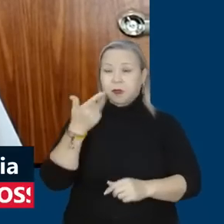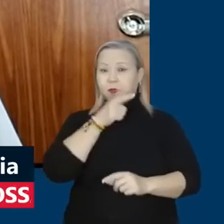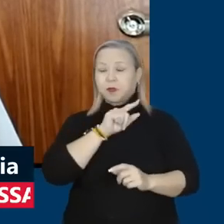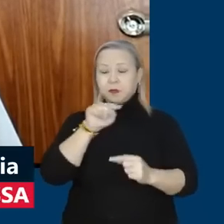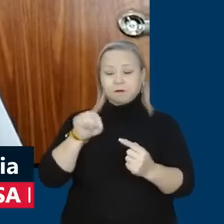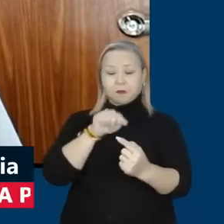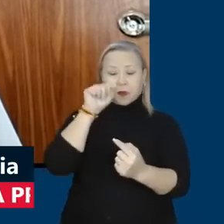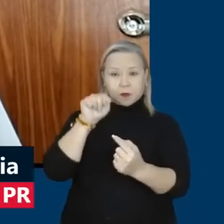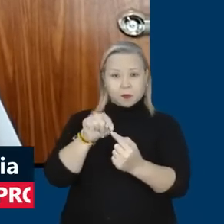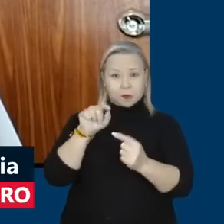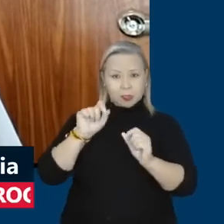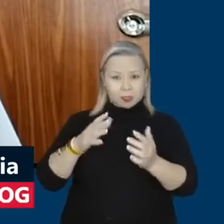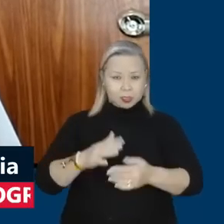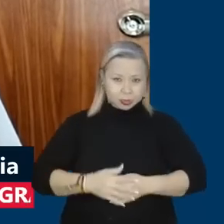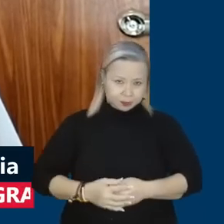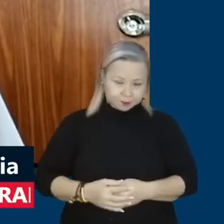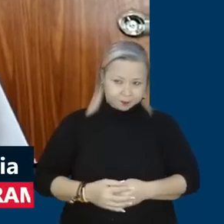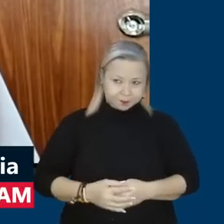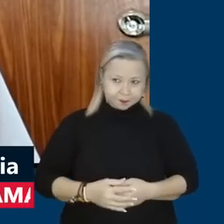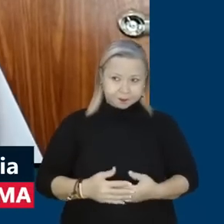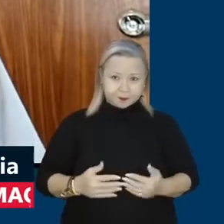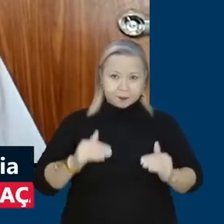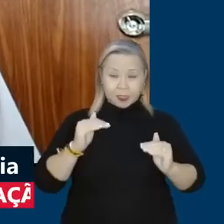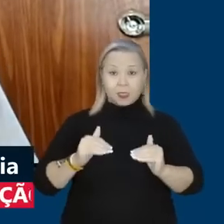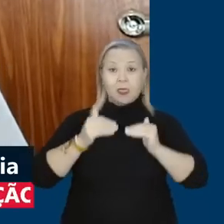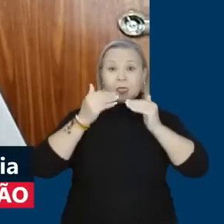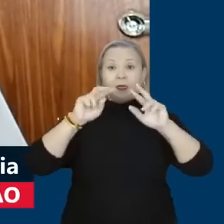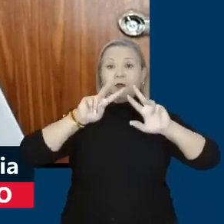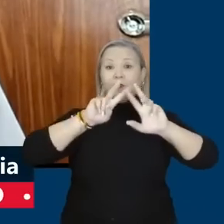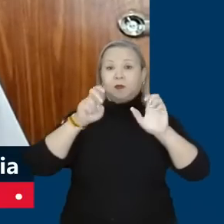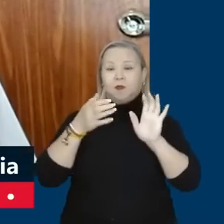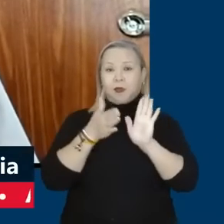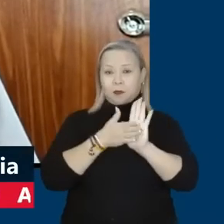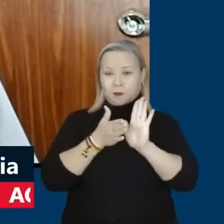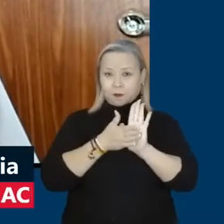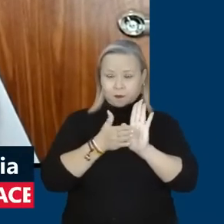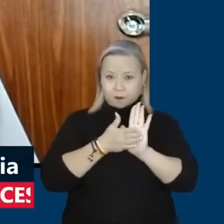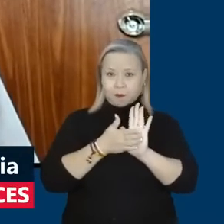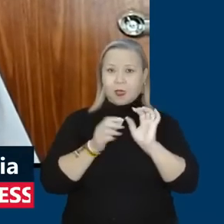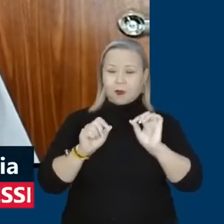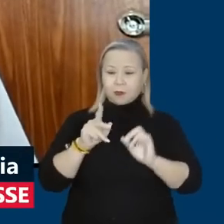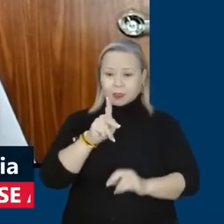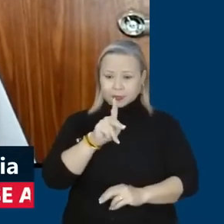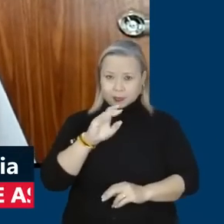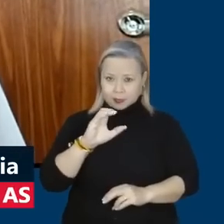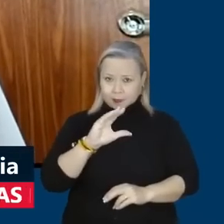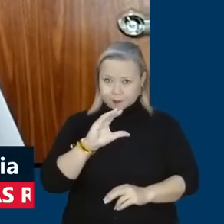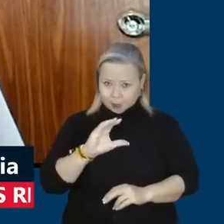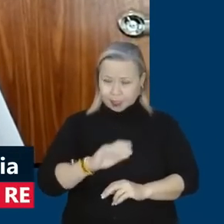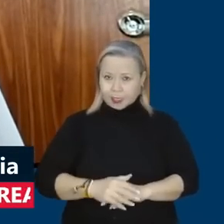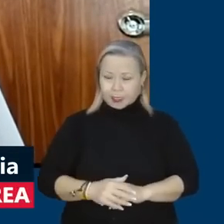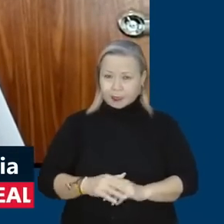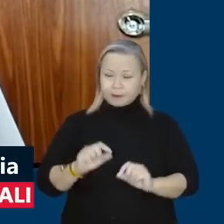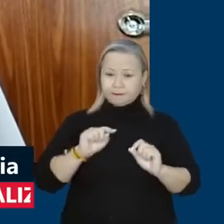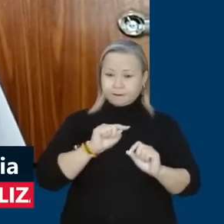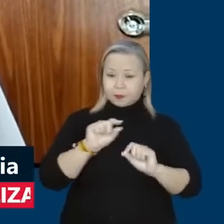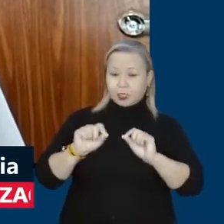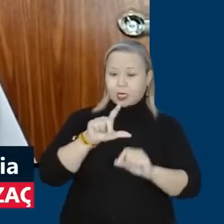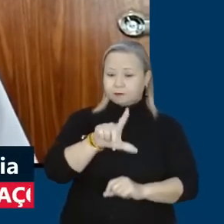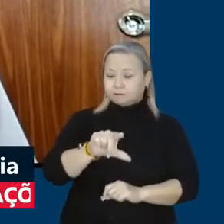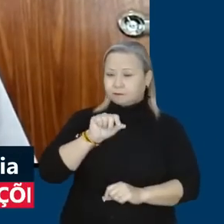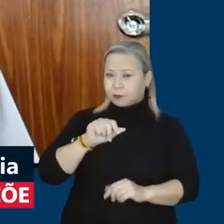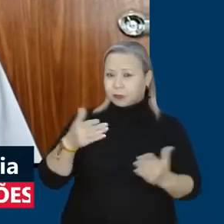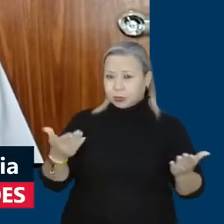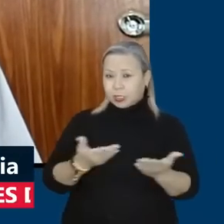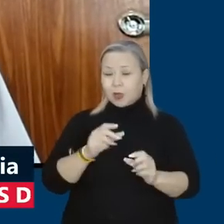objetivo desse número. E sobre a pauta exatamente dessa PEC, aqui que eu quero destacar é